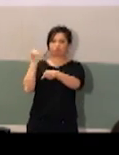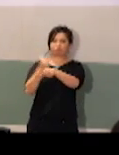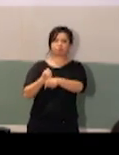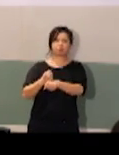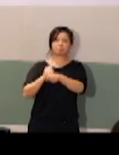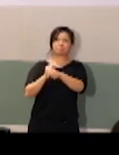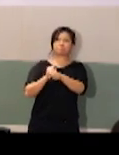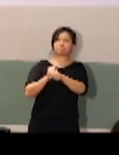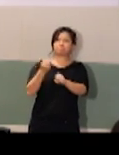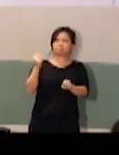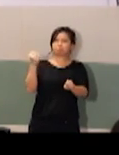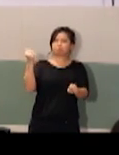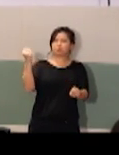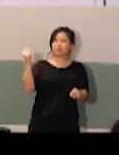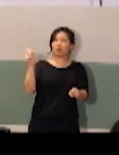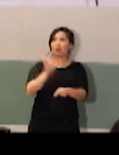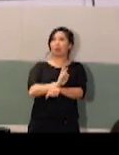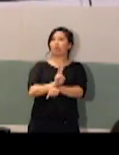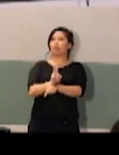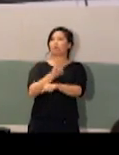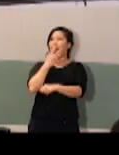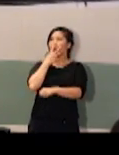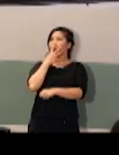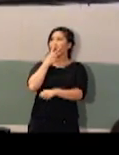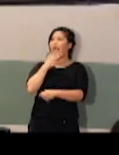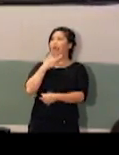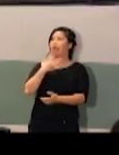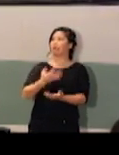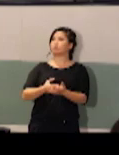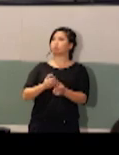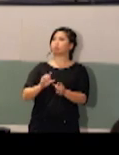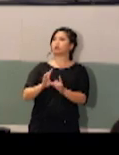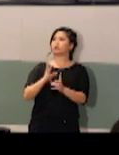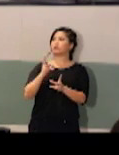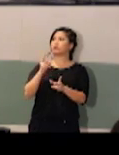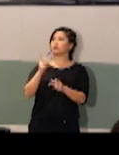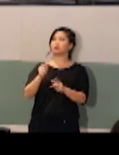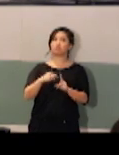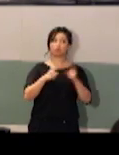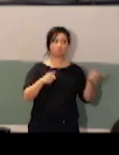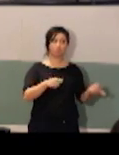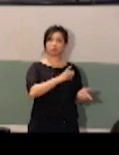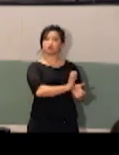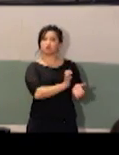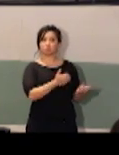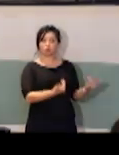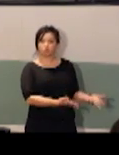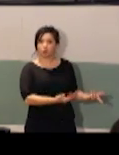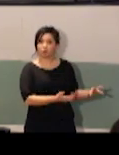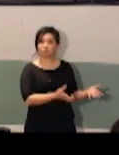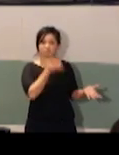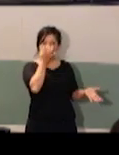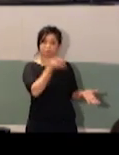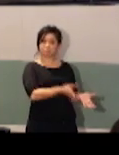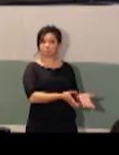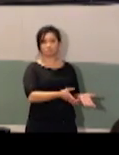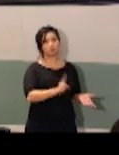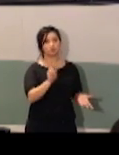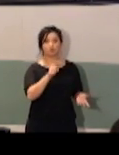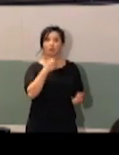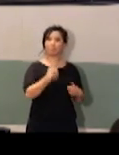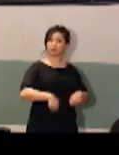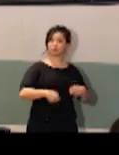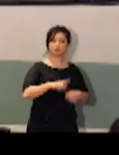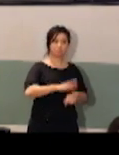ser cuidado pelo jovem, com atenção a quem realmente precisa do esporte